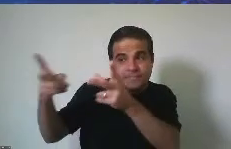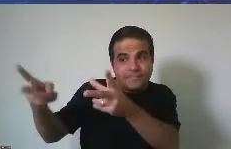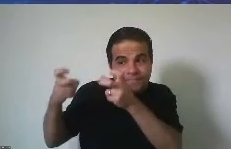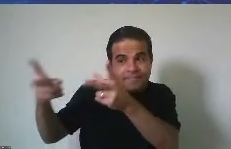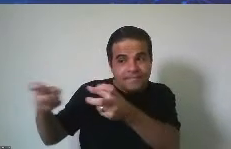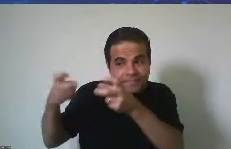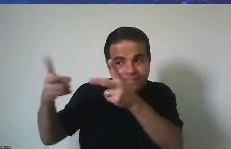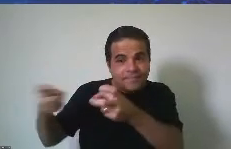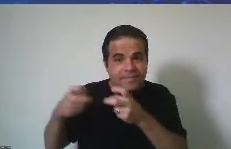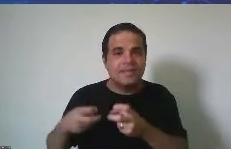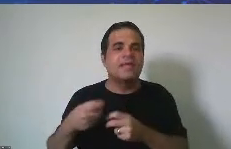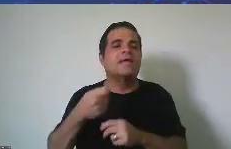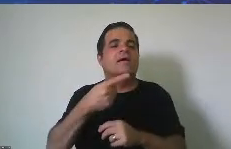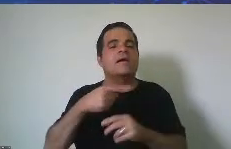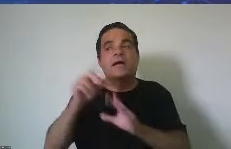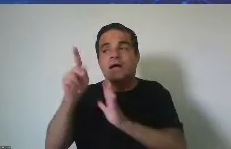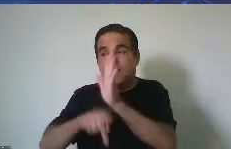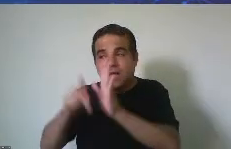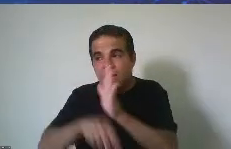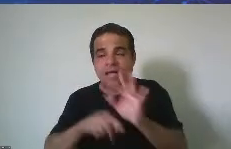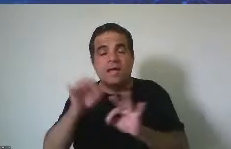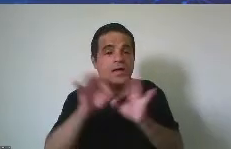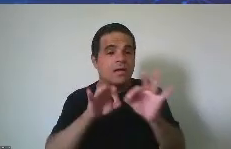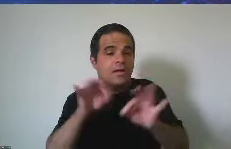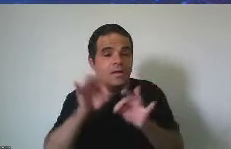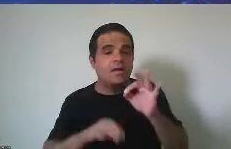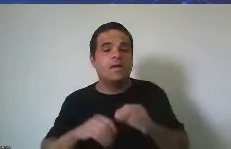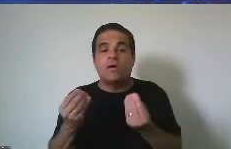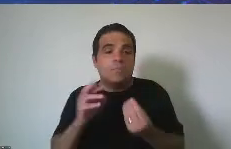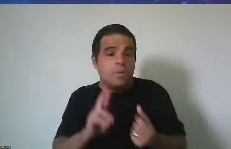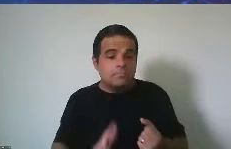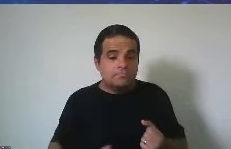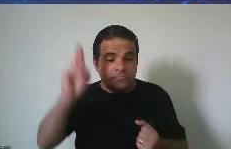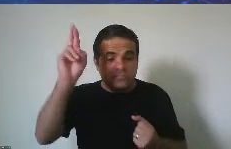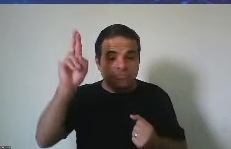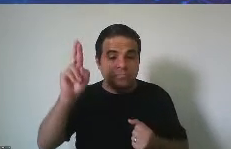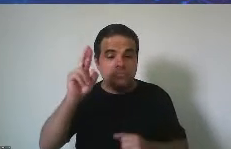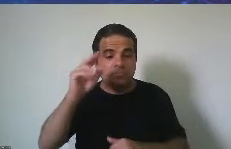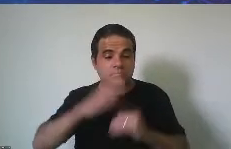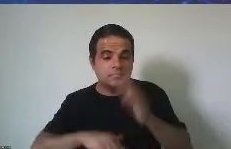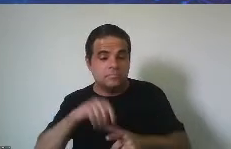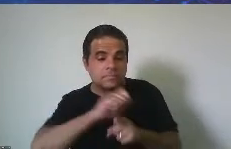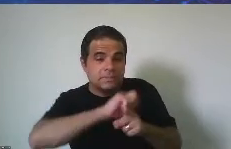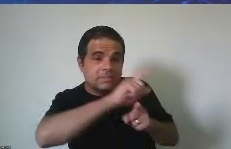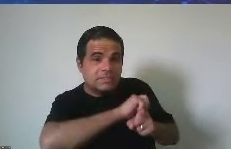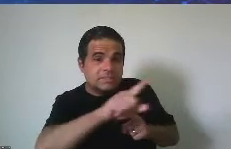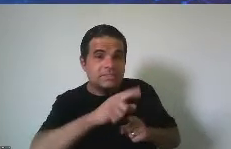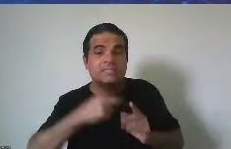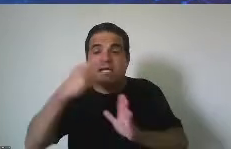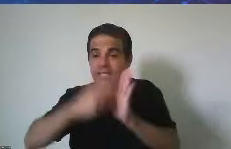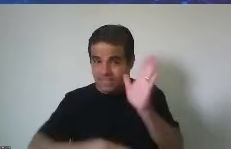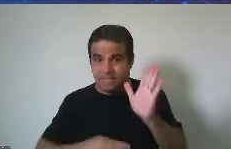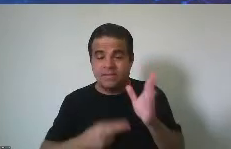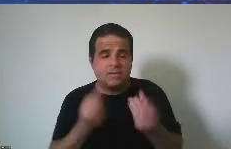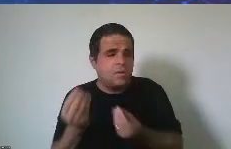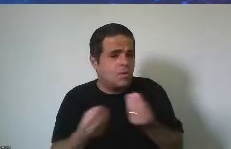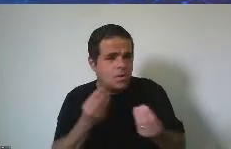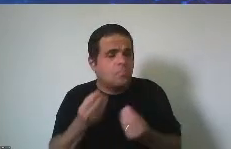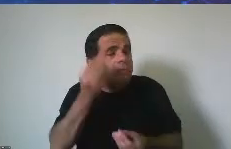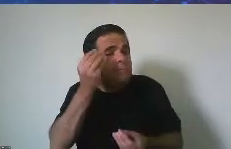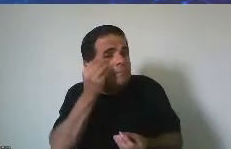receita dos nossos projetos e como é a responsabilidade da Companhia na locação dessas receitas para tentar